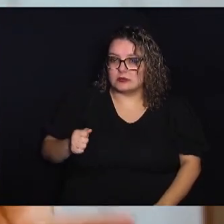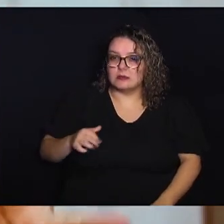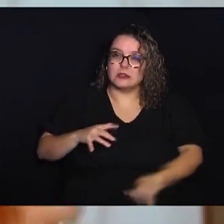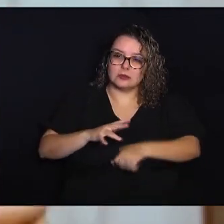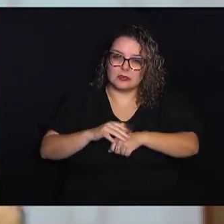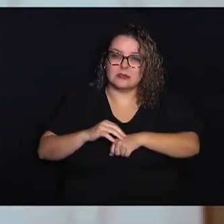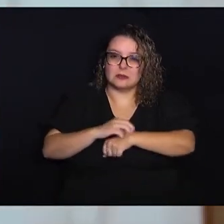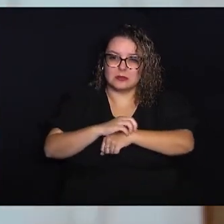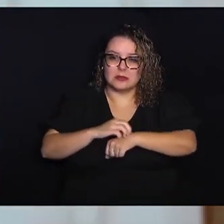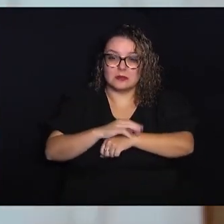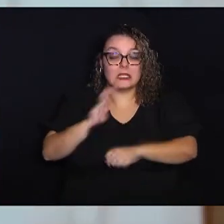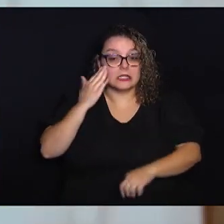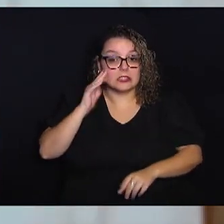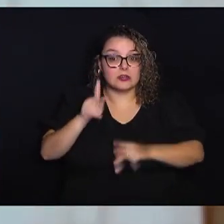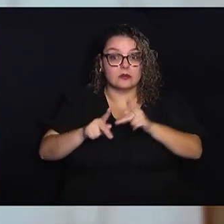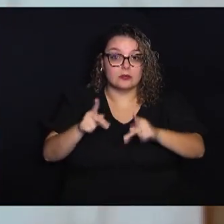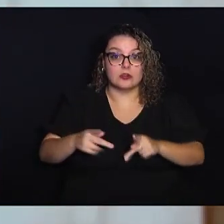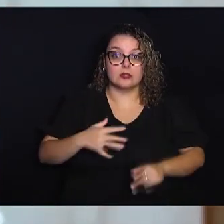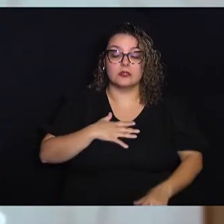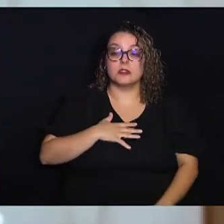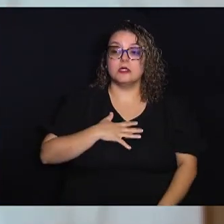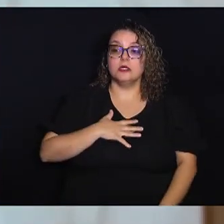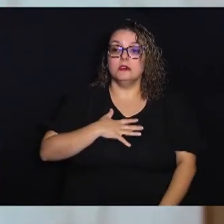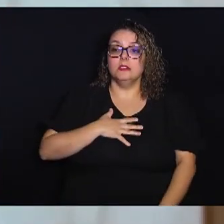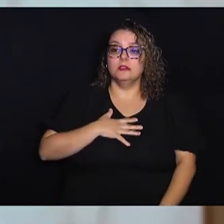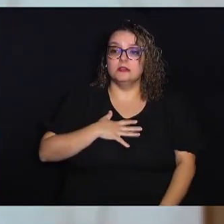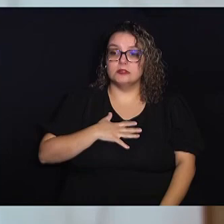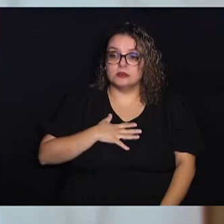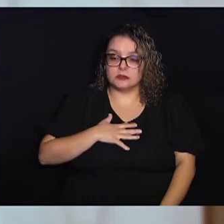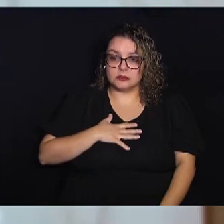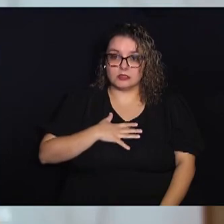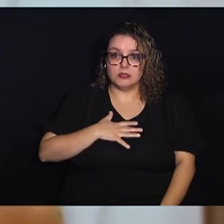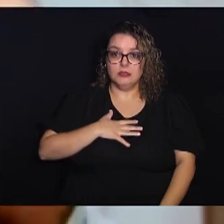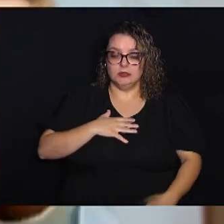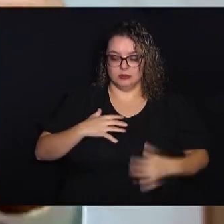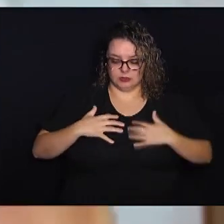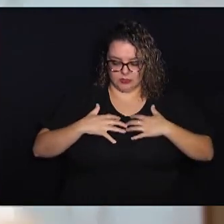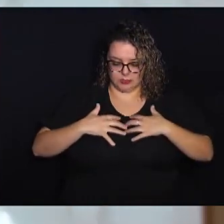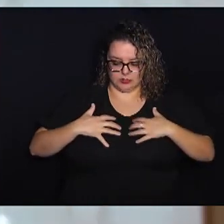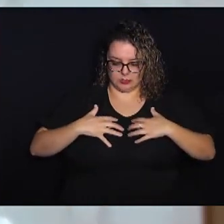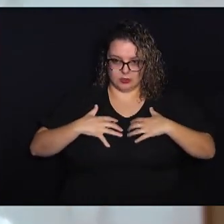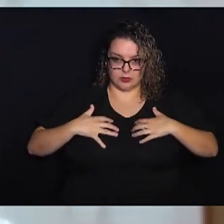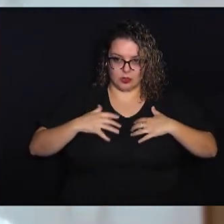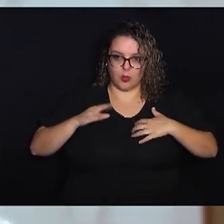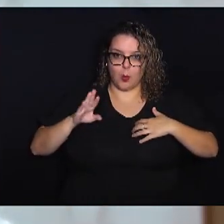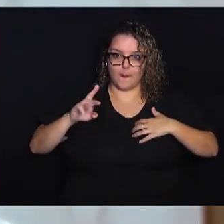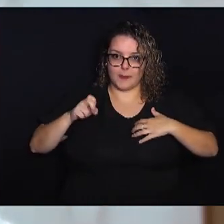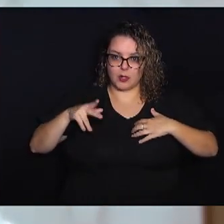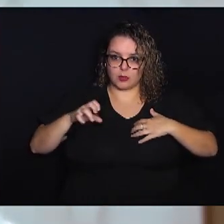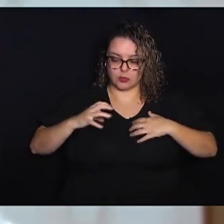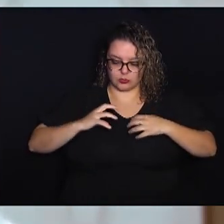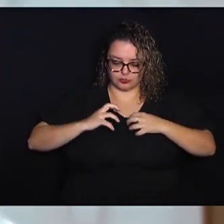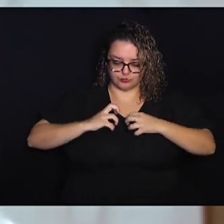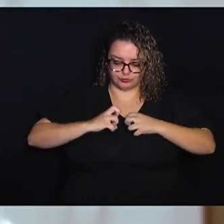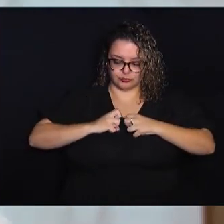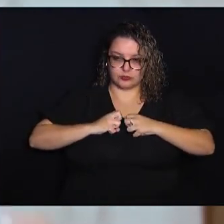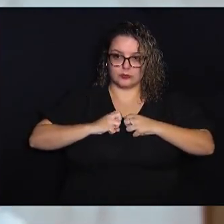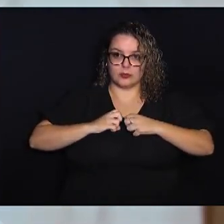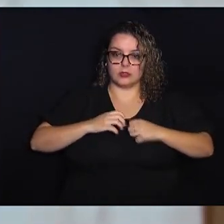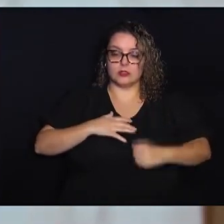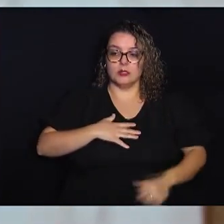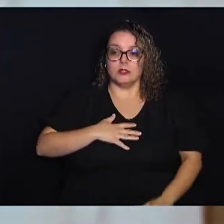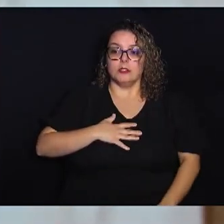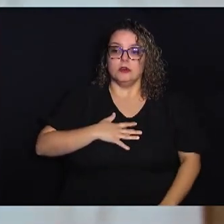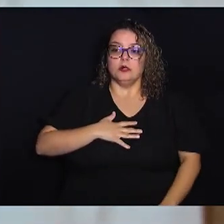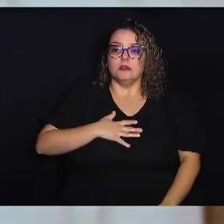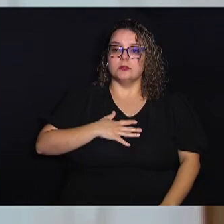facilitar o entendimento do nosso público, da via respiratória, onde os brônquios, ali onde passa o ar, eles vão diminuir de tamanho.